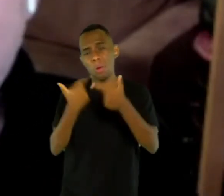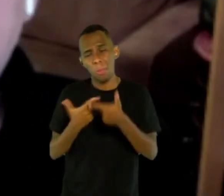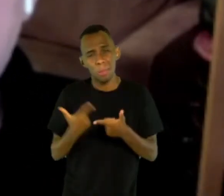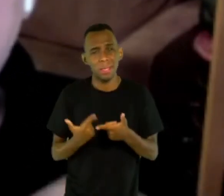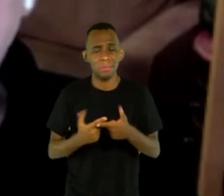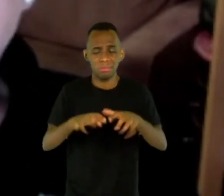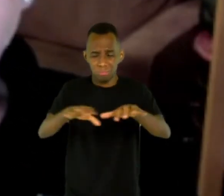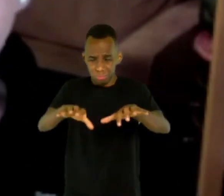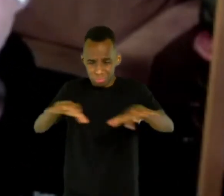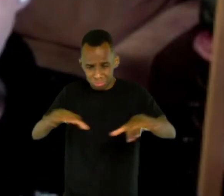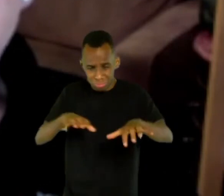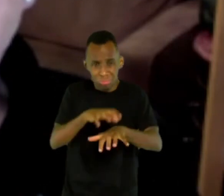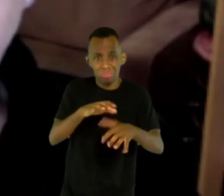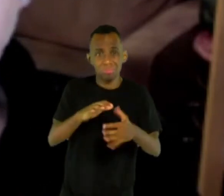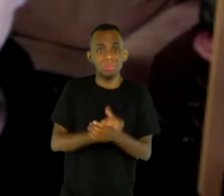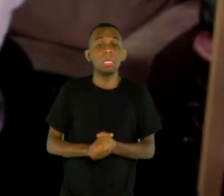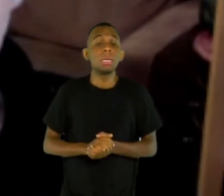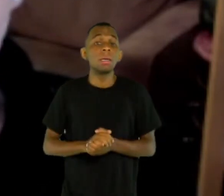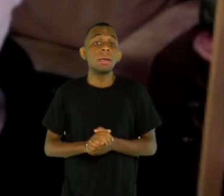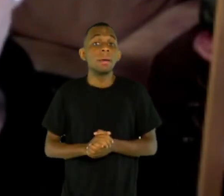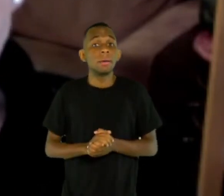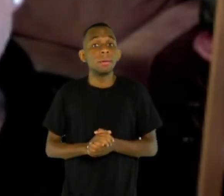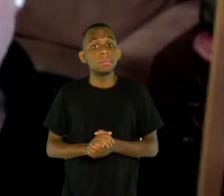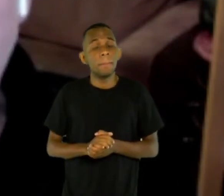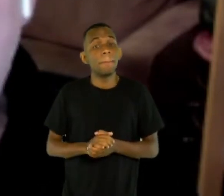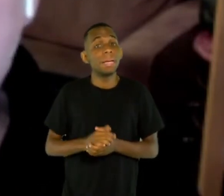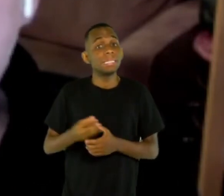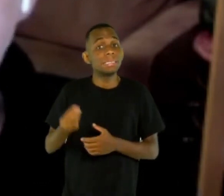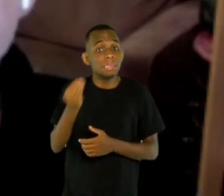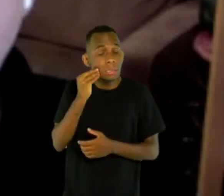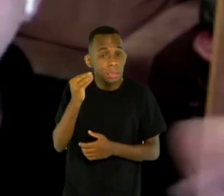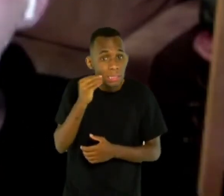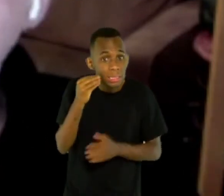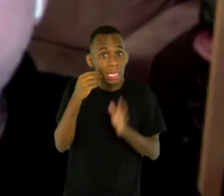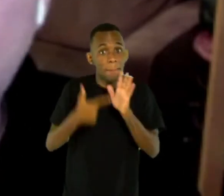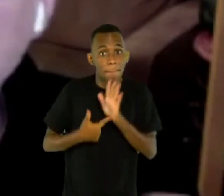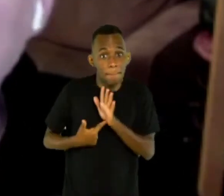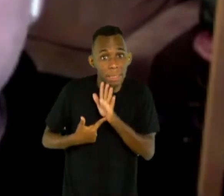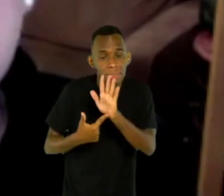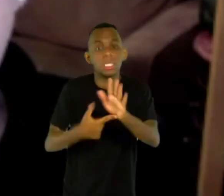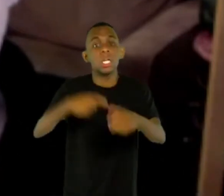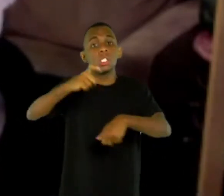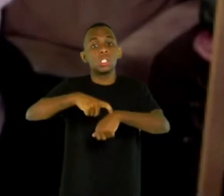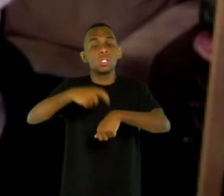né? Exatamente para tentar expressar esse momento de ódios